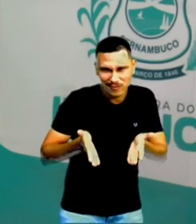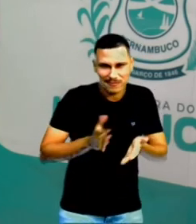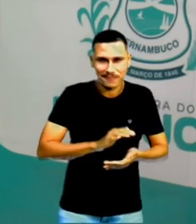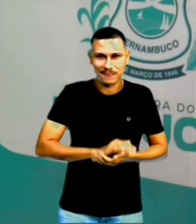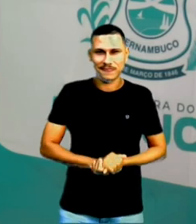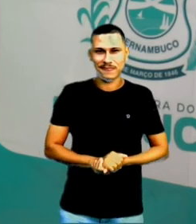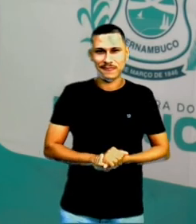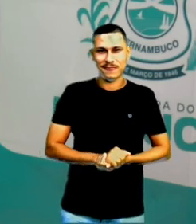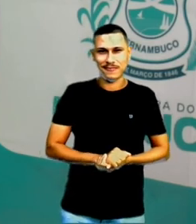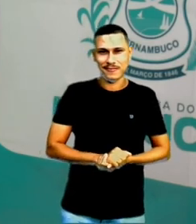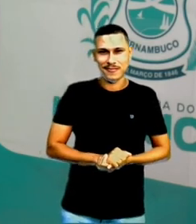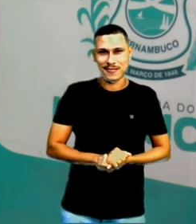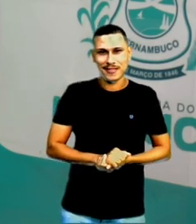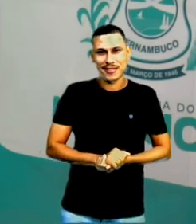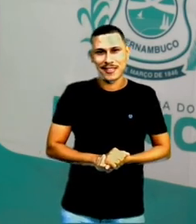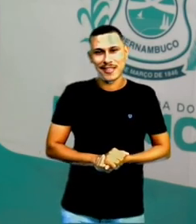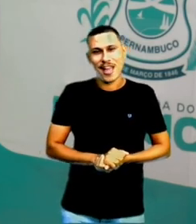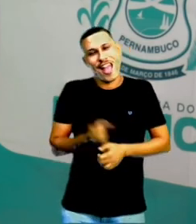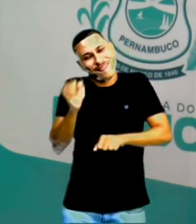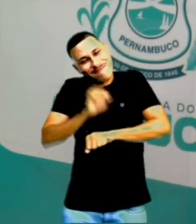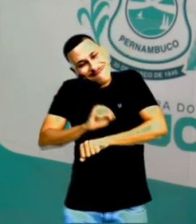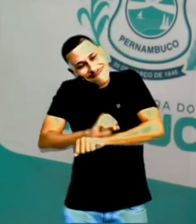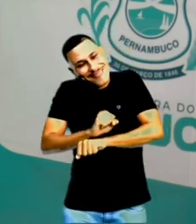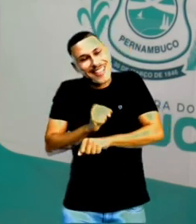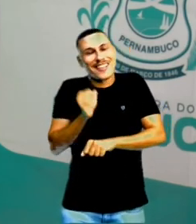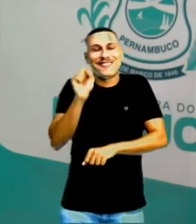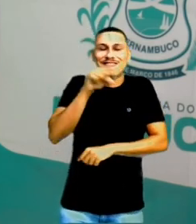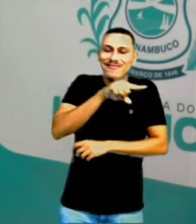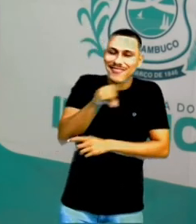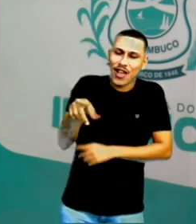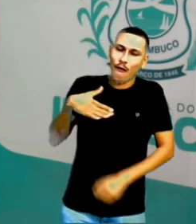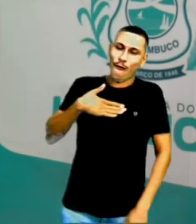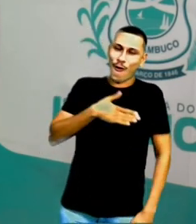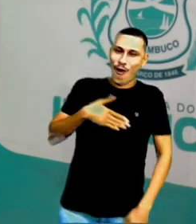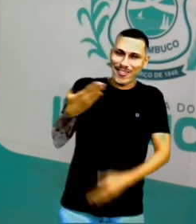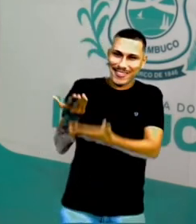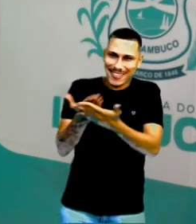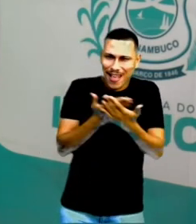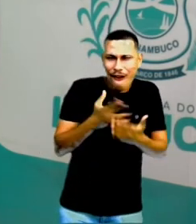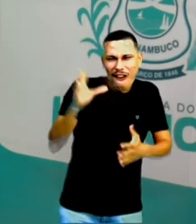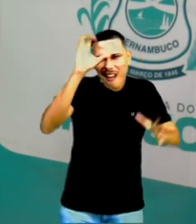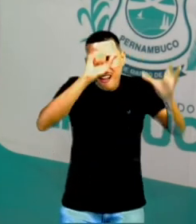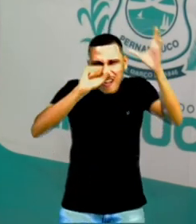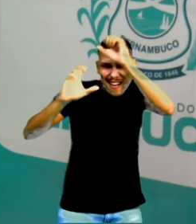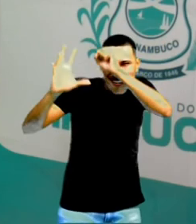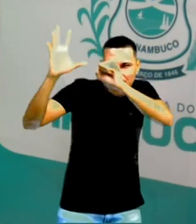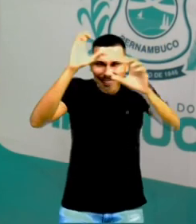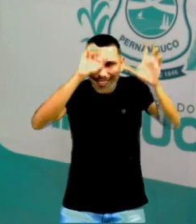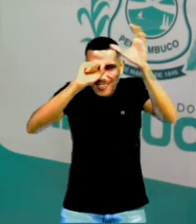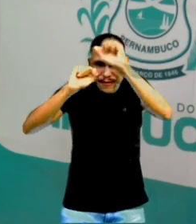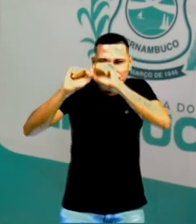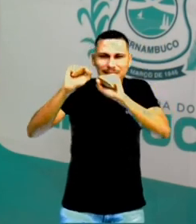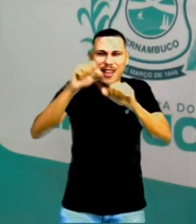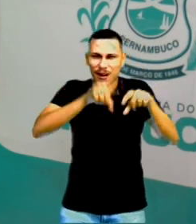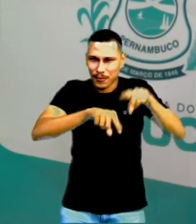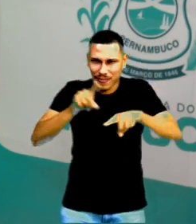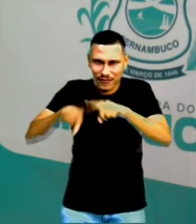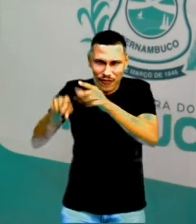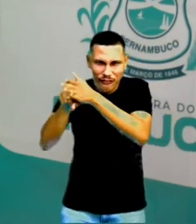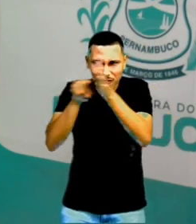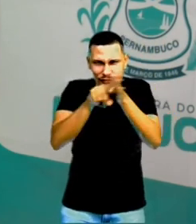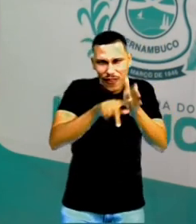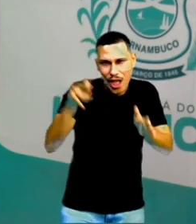amores? Tia espera que sim! Vocês aprenderam sobre as fontes históricas